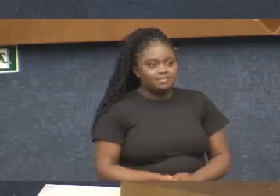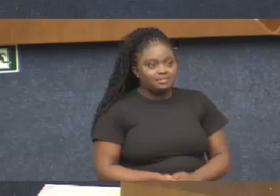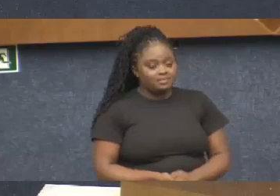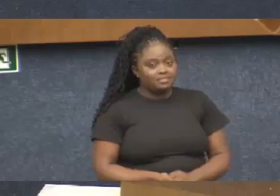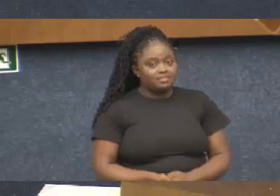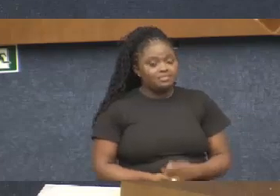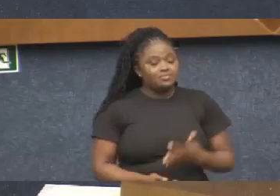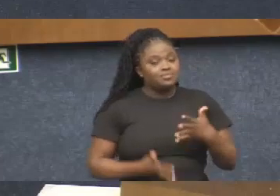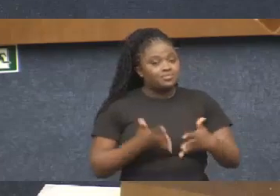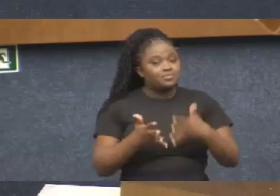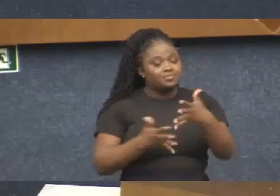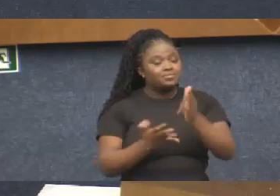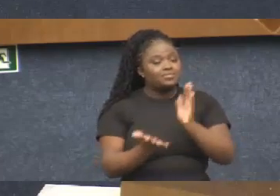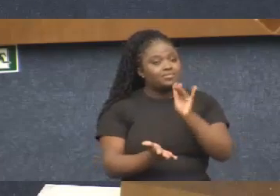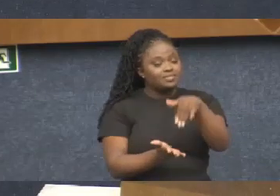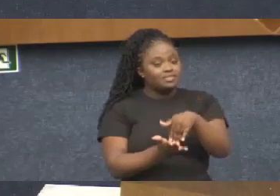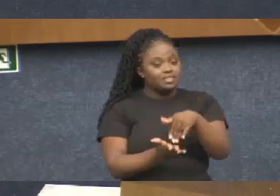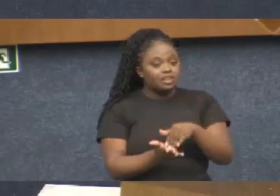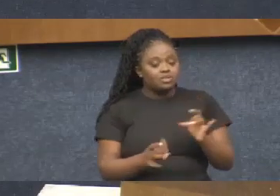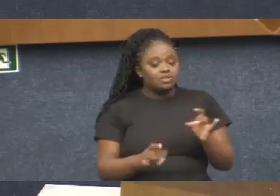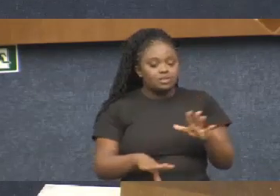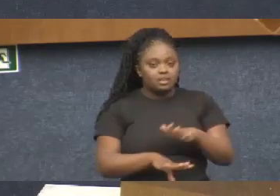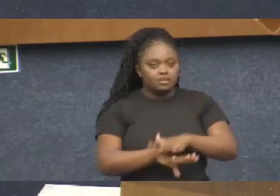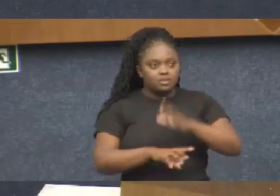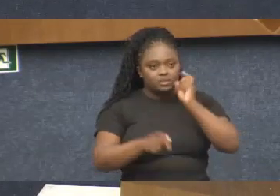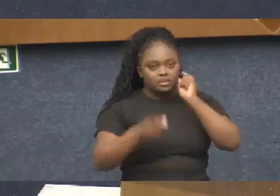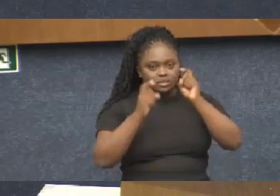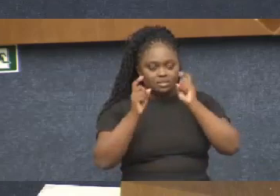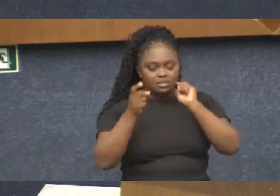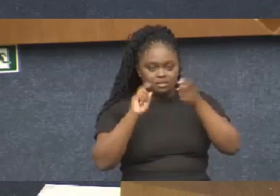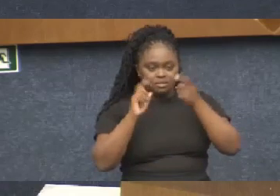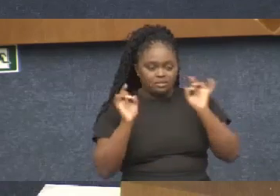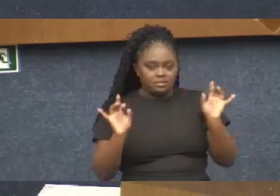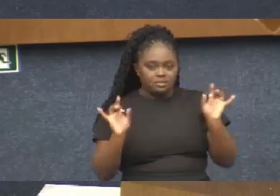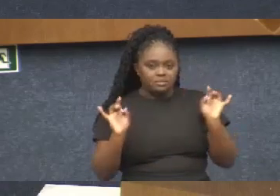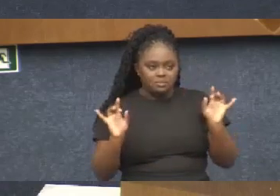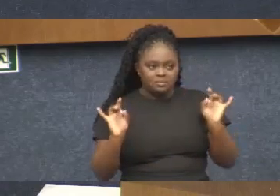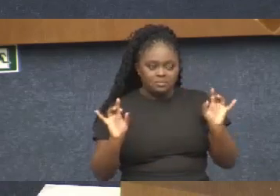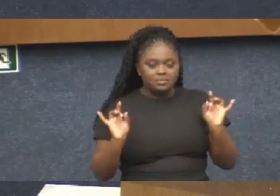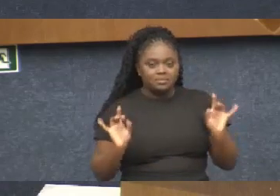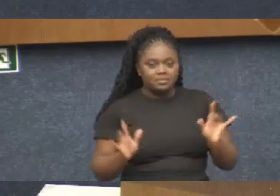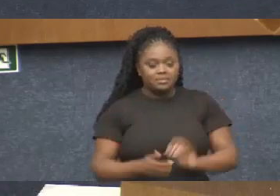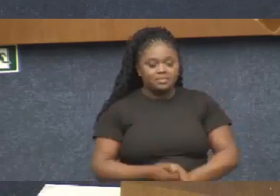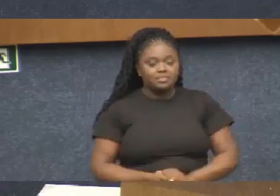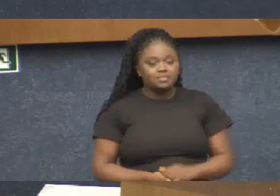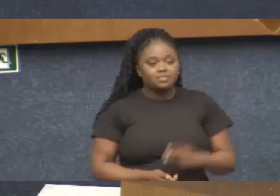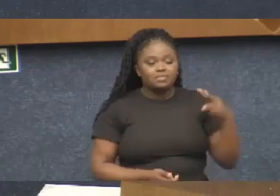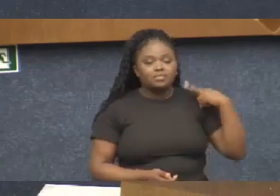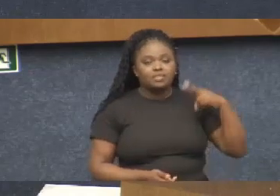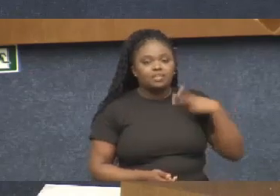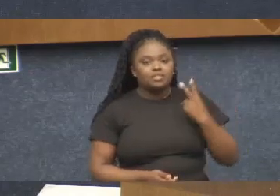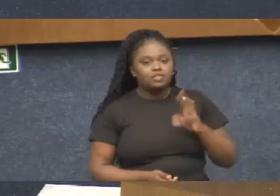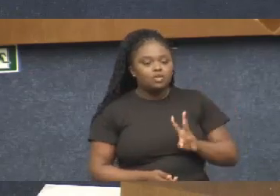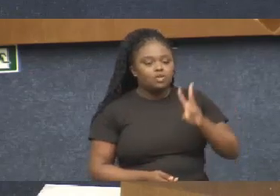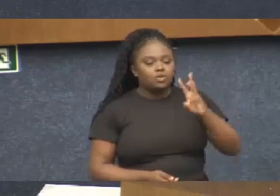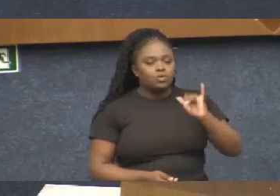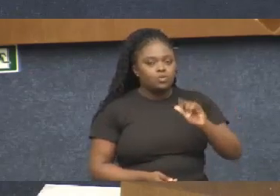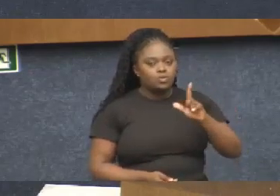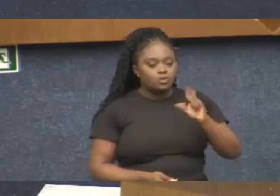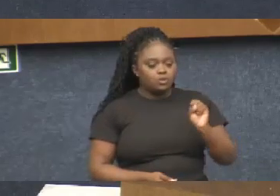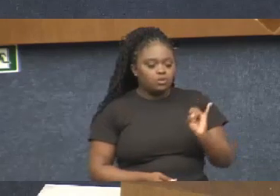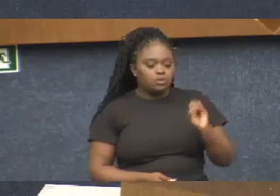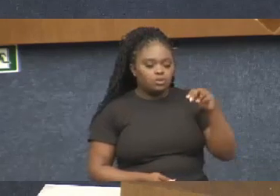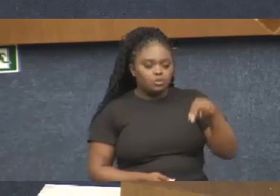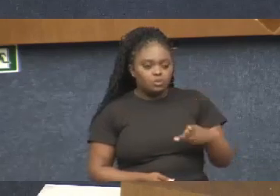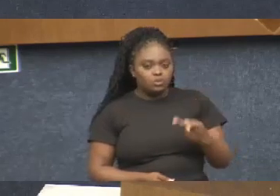Para suas considerações finais e o encerramento regimental desta reunião solene, o vereador Wilsinho da